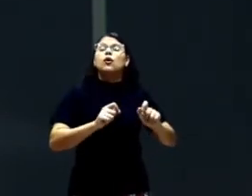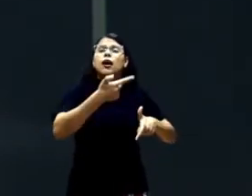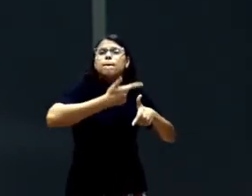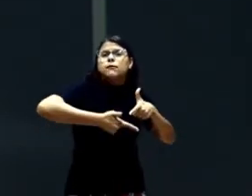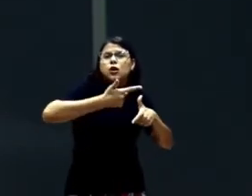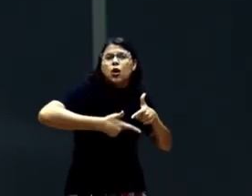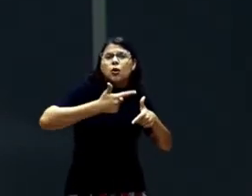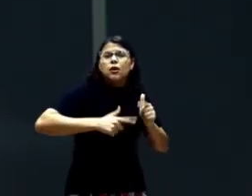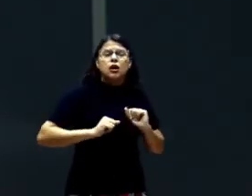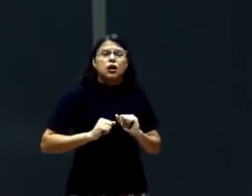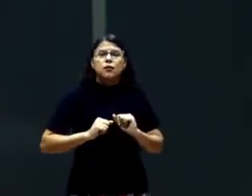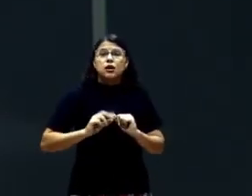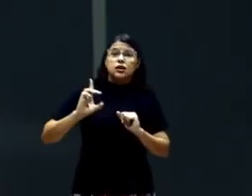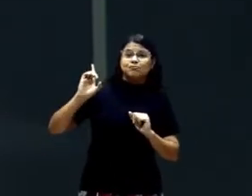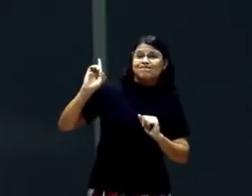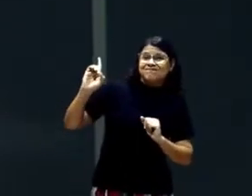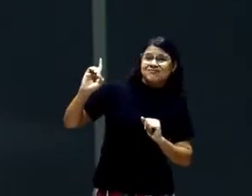Quando Deus nos muda de fase.